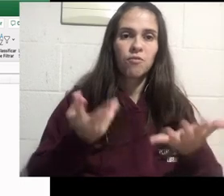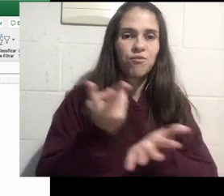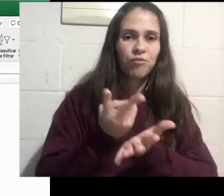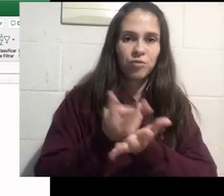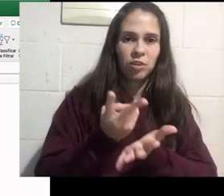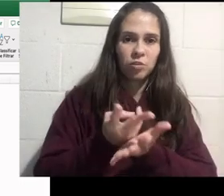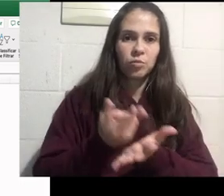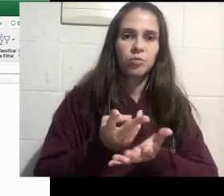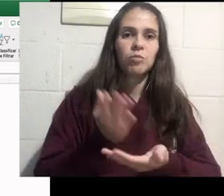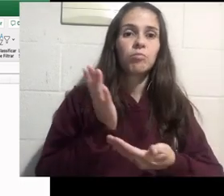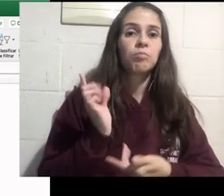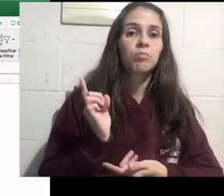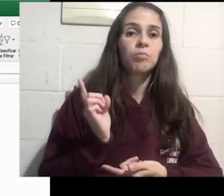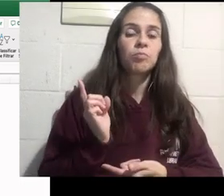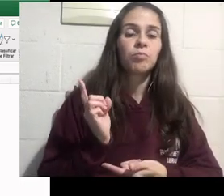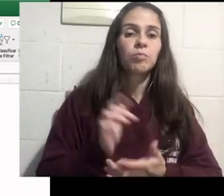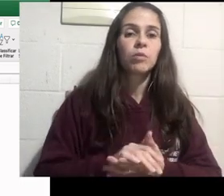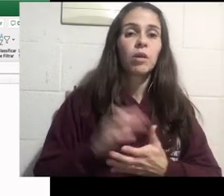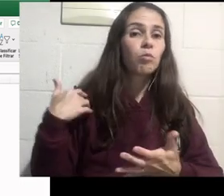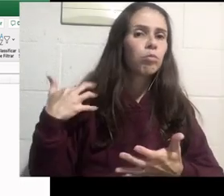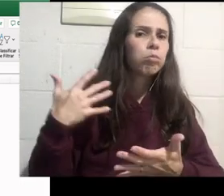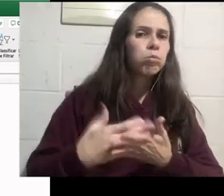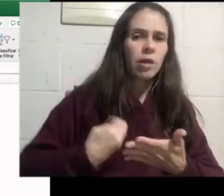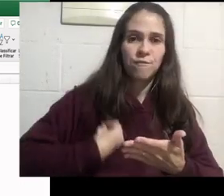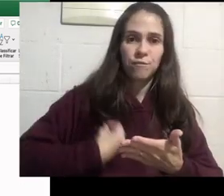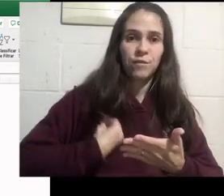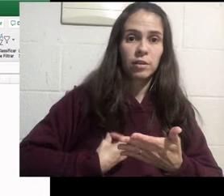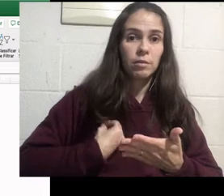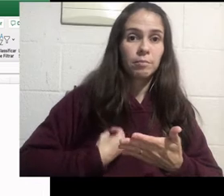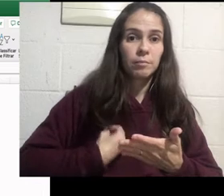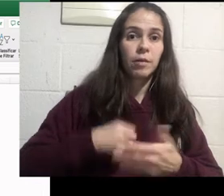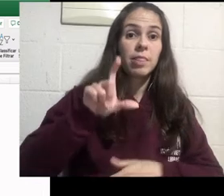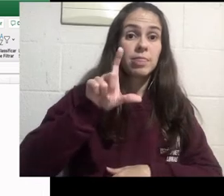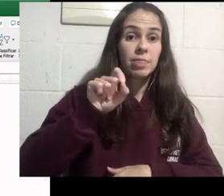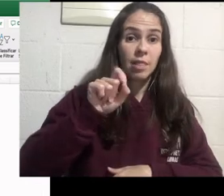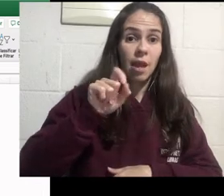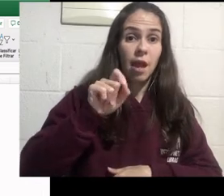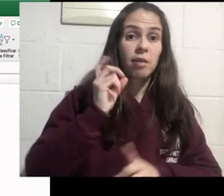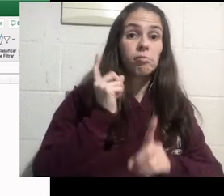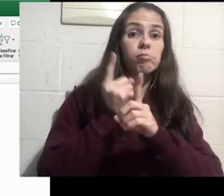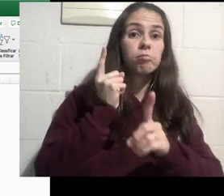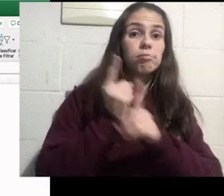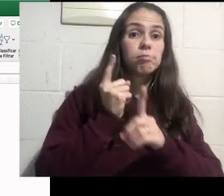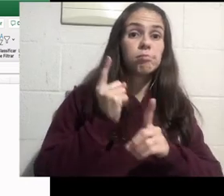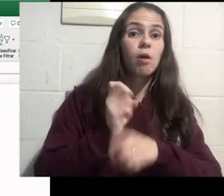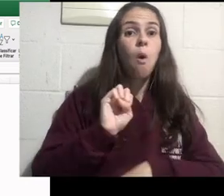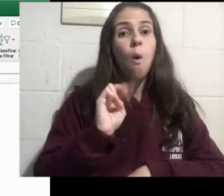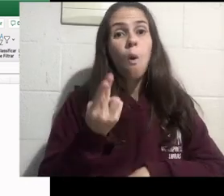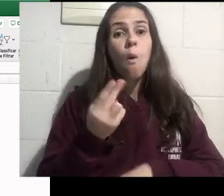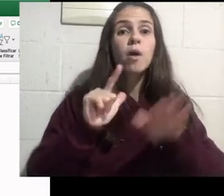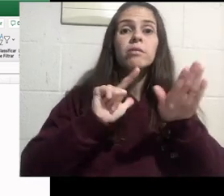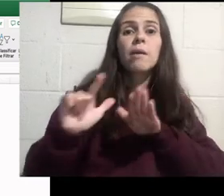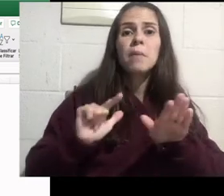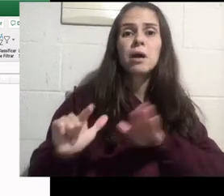872,83 durante toda a vida da mini empresa, né, os 10 encontros, ou aqui tem por semana,